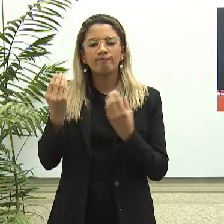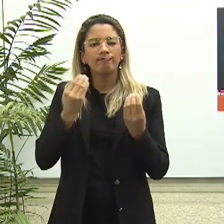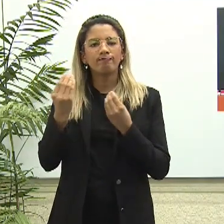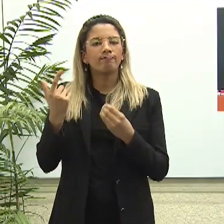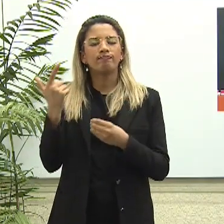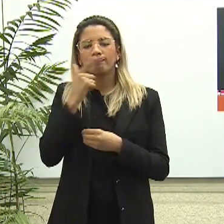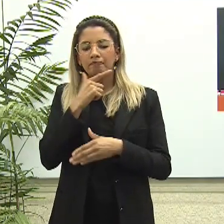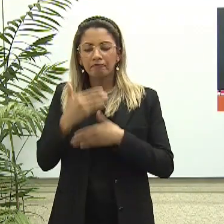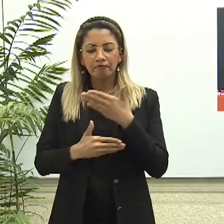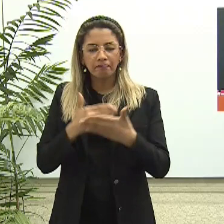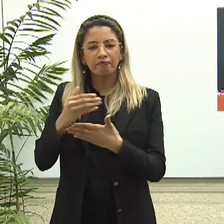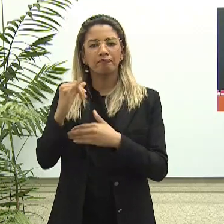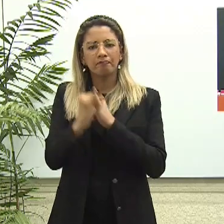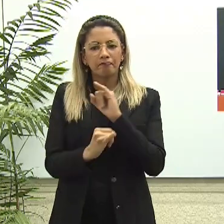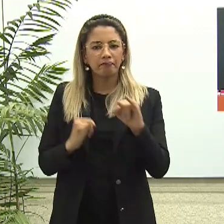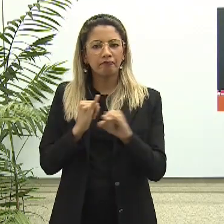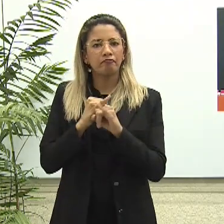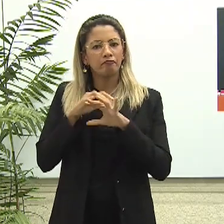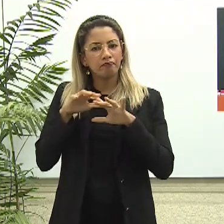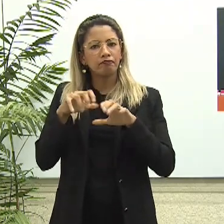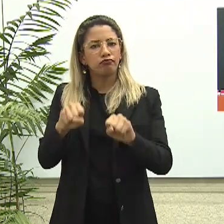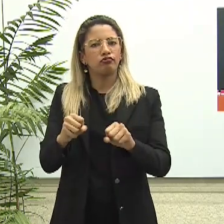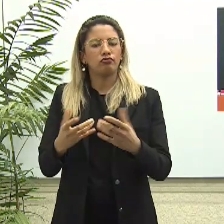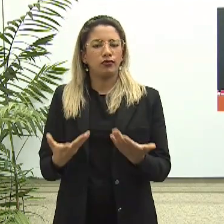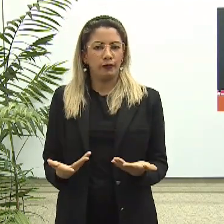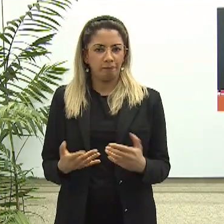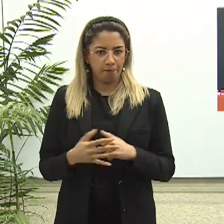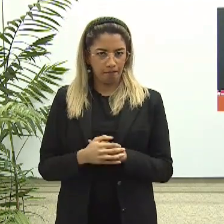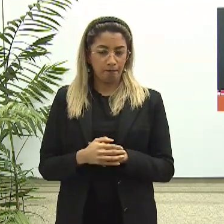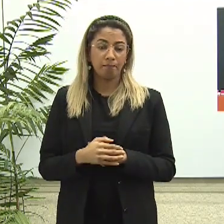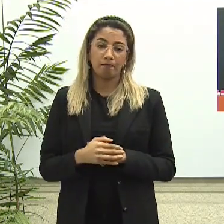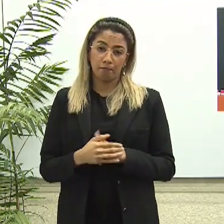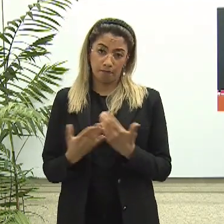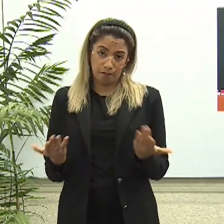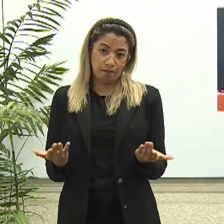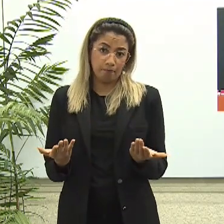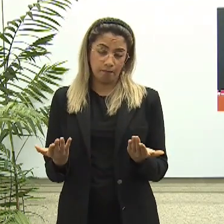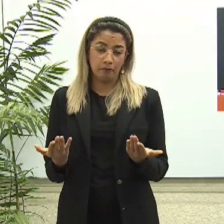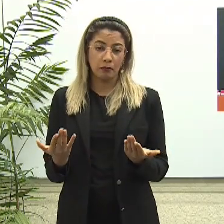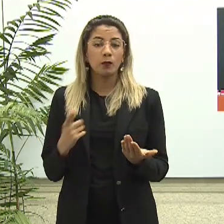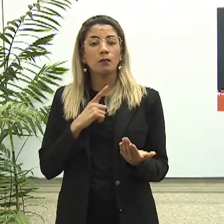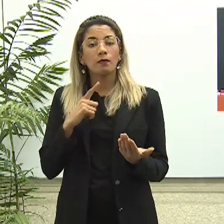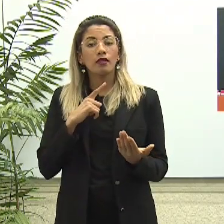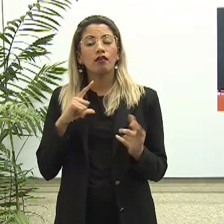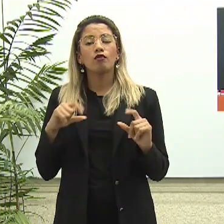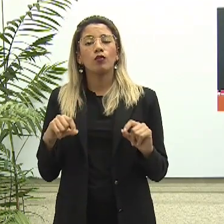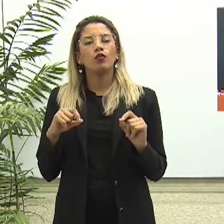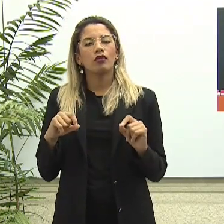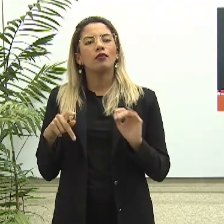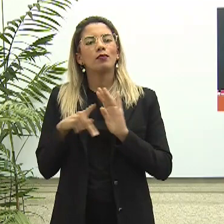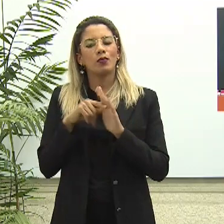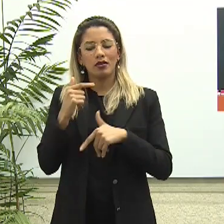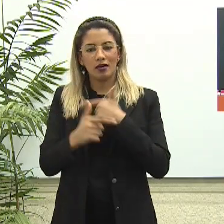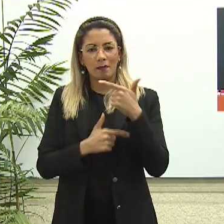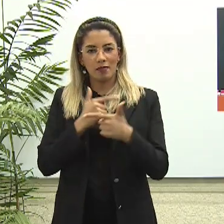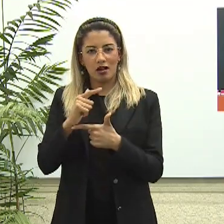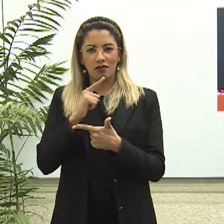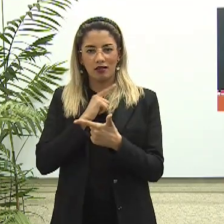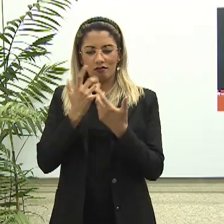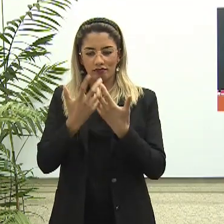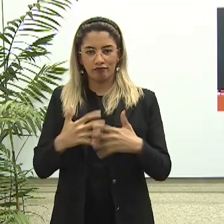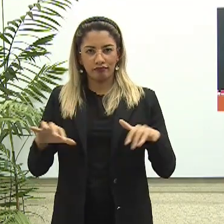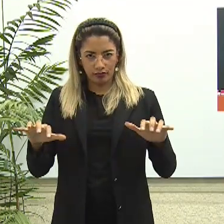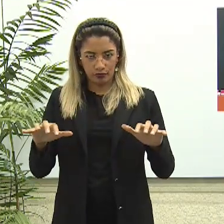colonialismo digital nessa nova o termo que muito bem empregado nessa nova visão internacional do trabalho o nosso papel